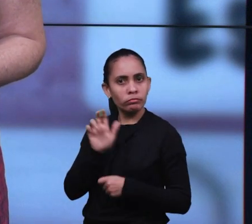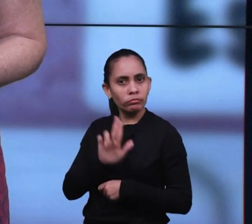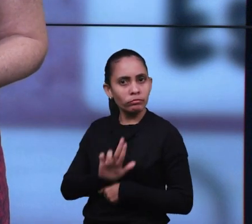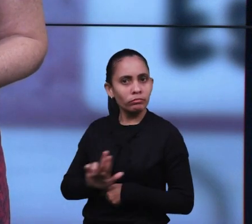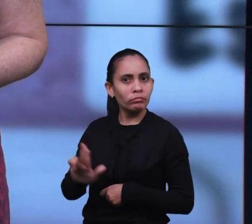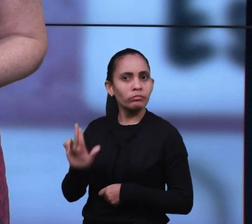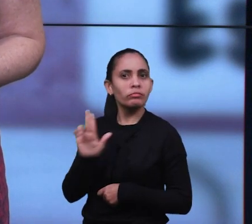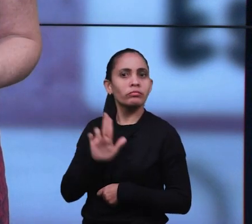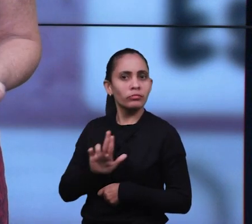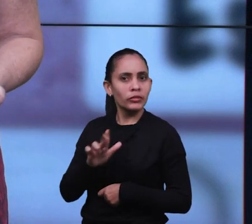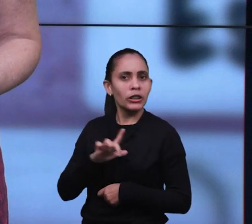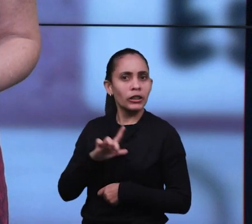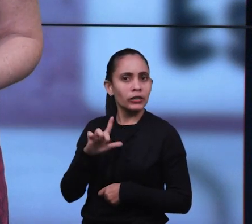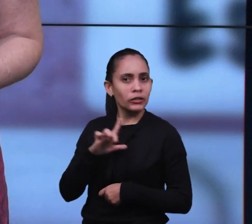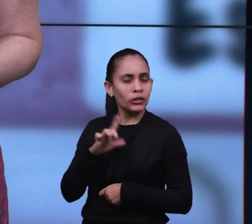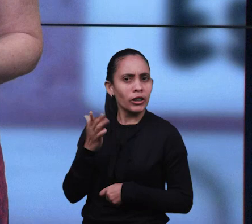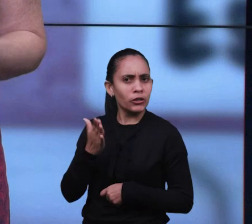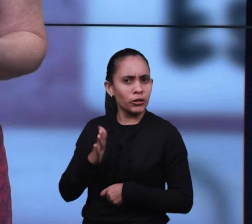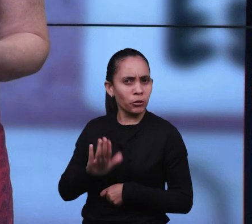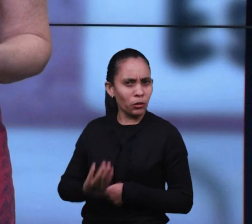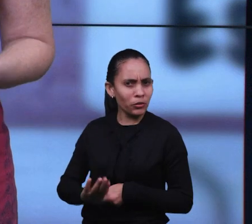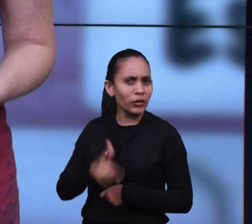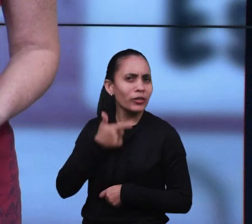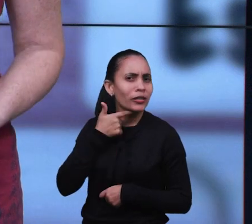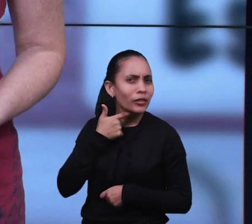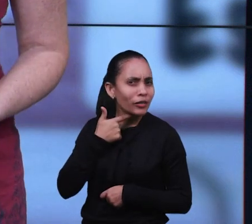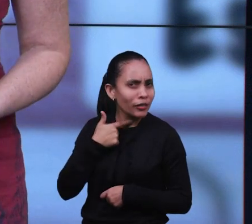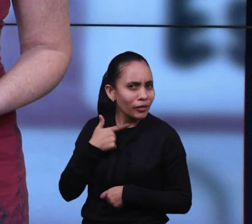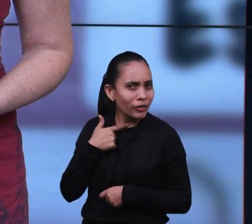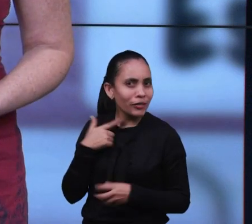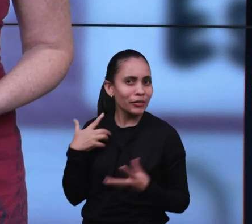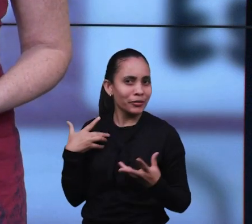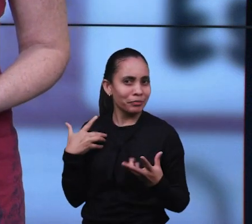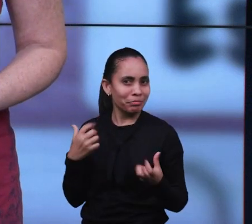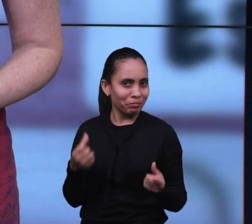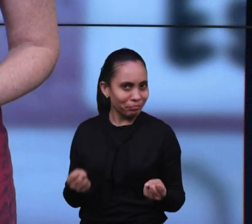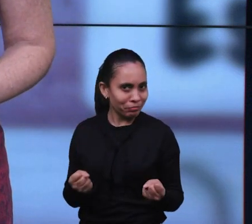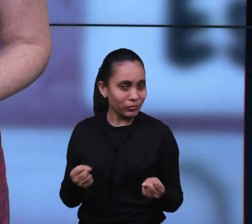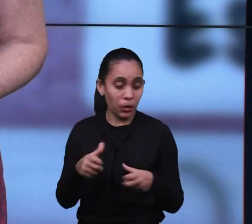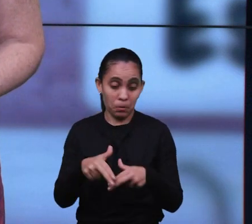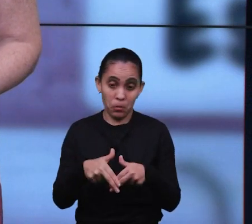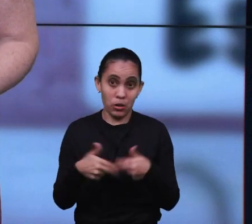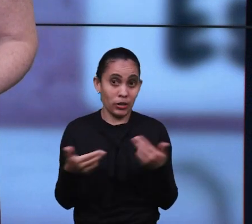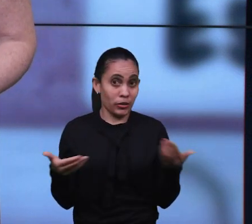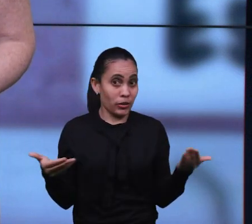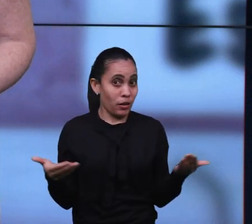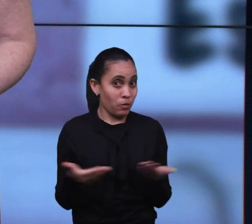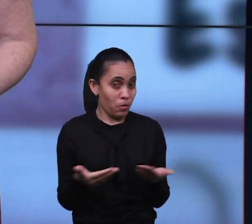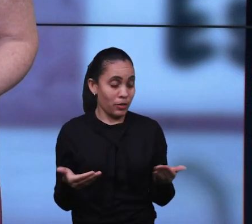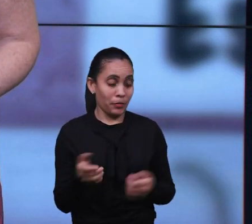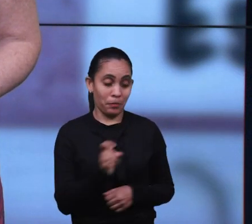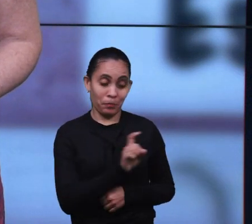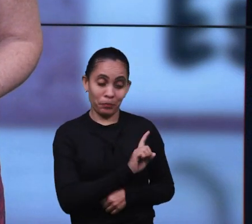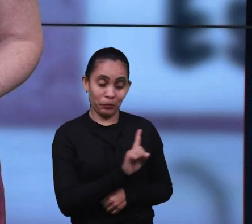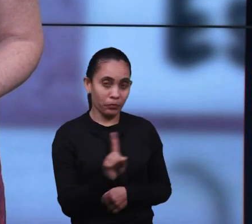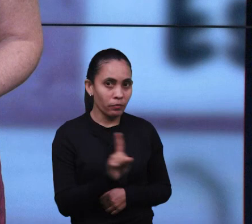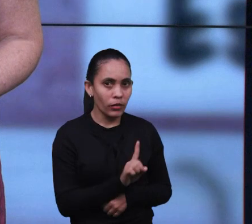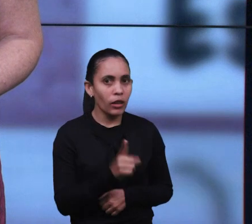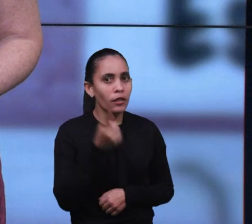usada como arma para fazer com que os seus desejos sejam atendidos. Por isso, não